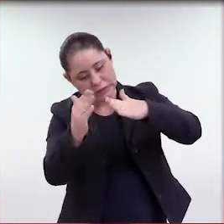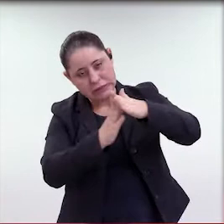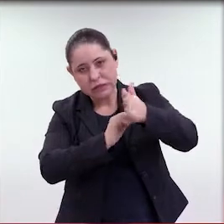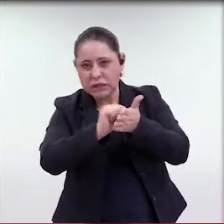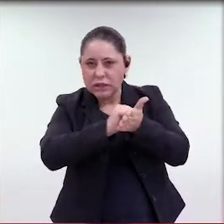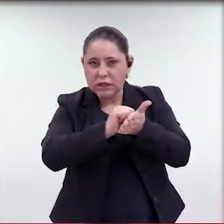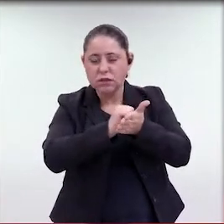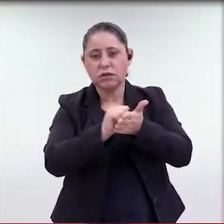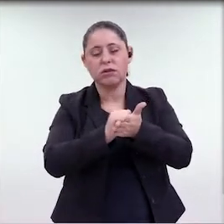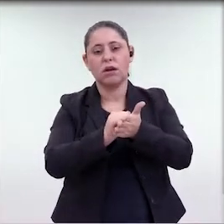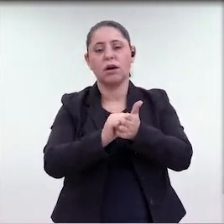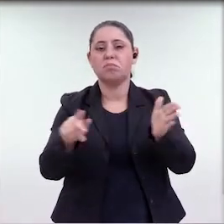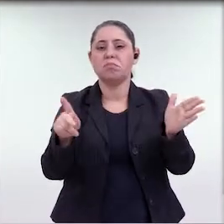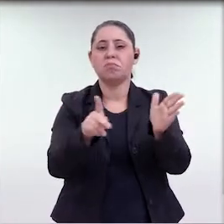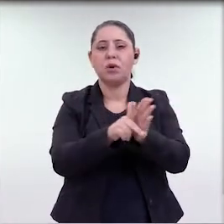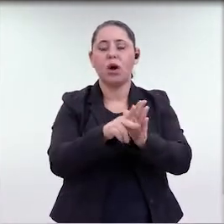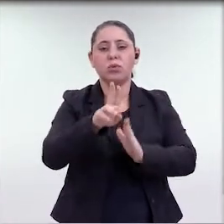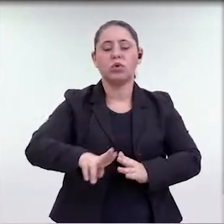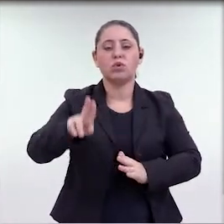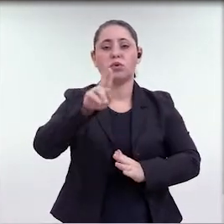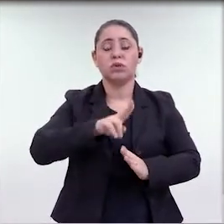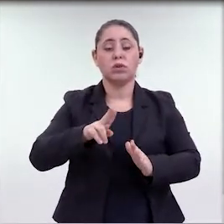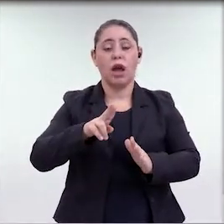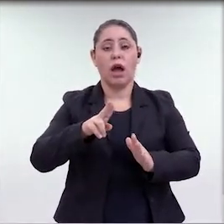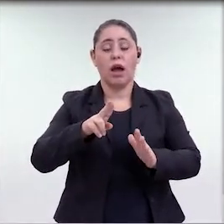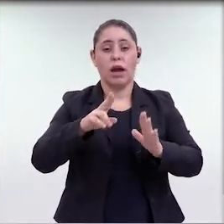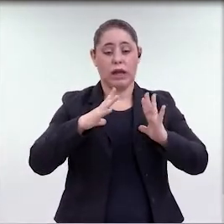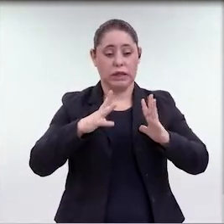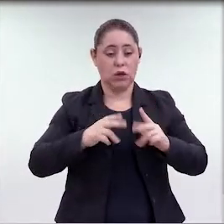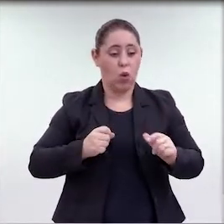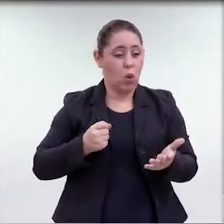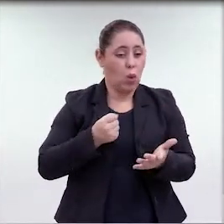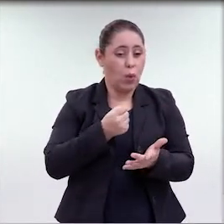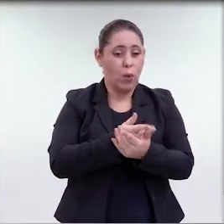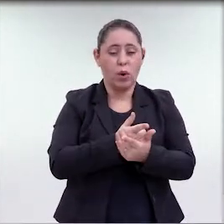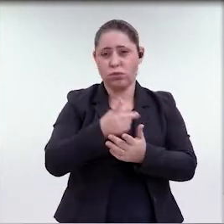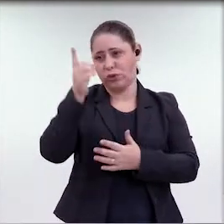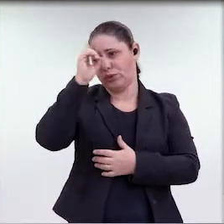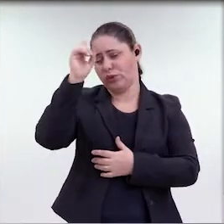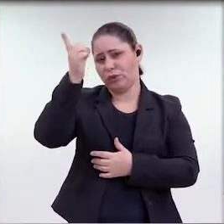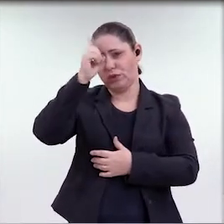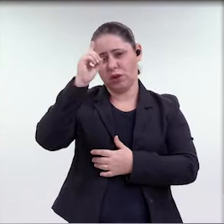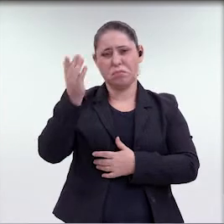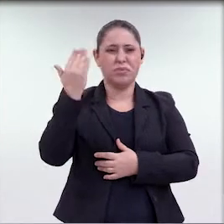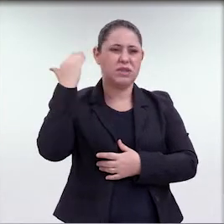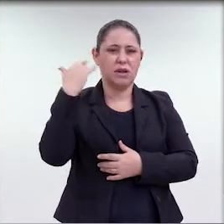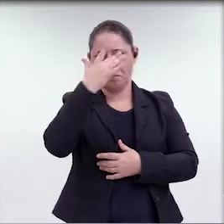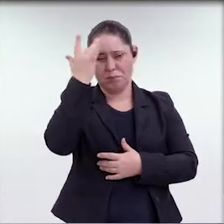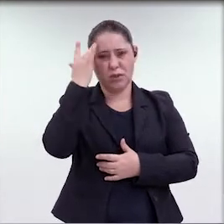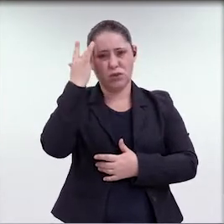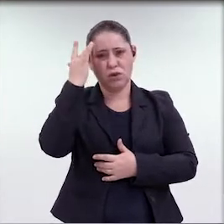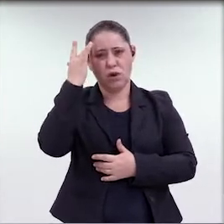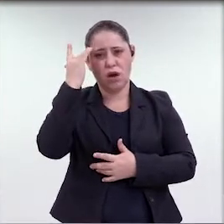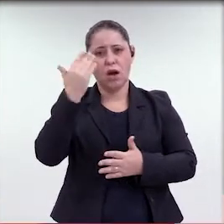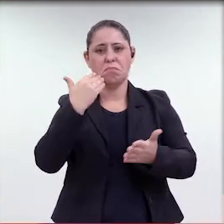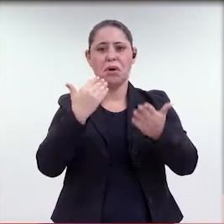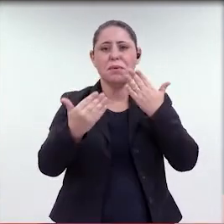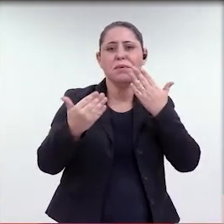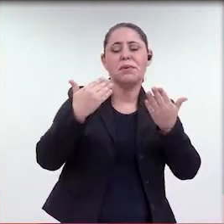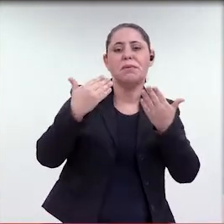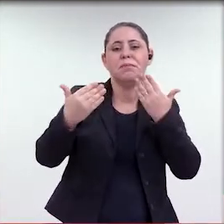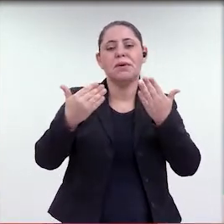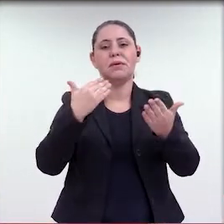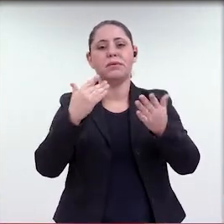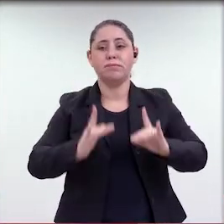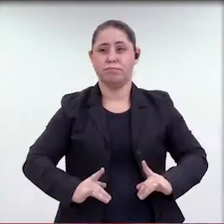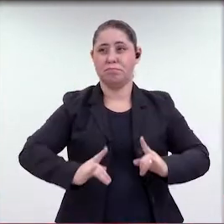solado. Produtos de limpeza também se tornaram quase que uma conversa, né, do dia a dia. Antes, muita gente batia papo,